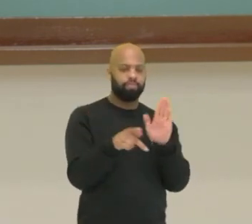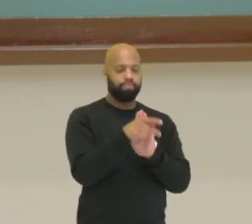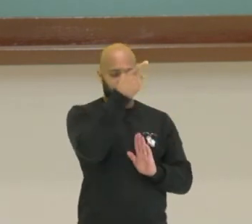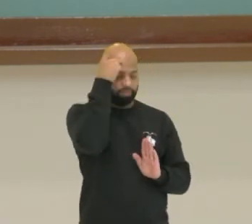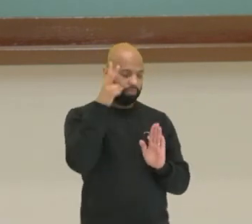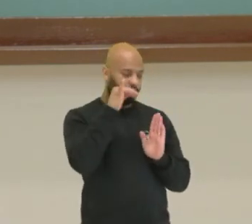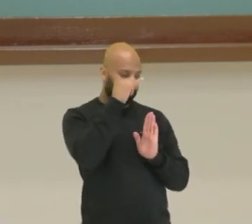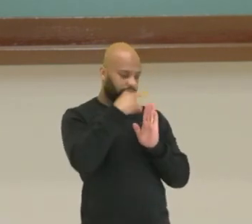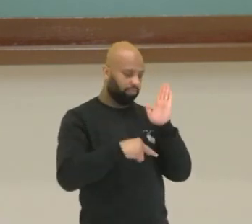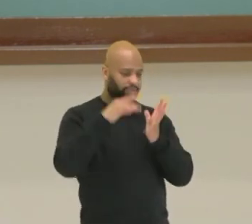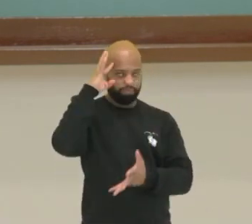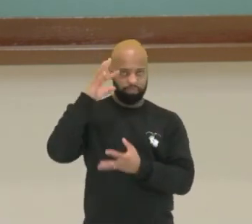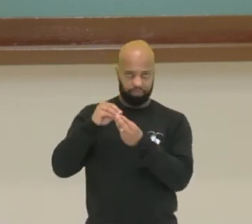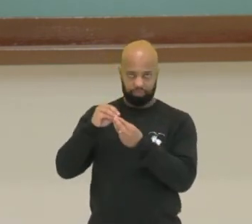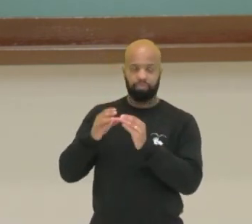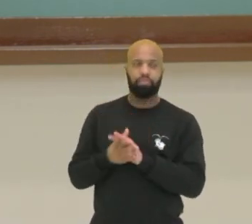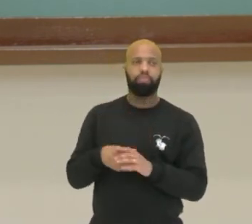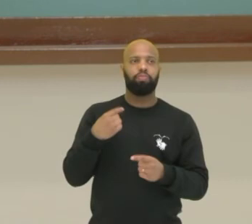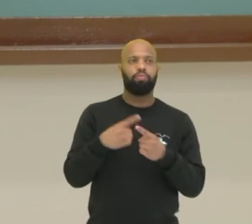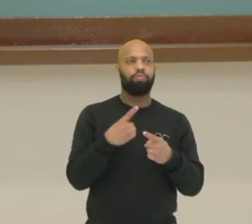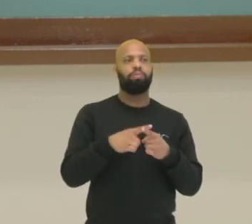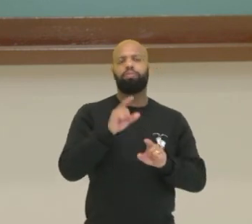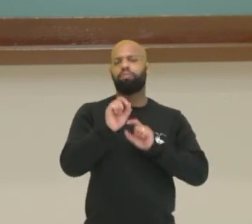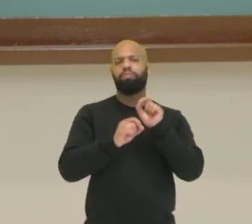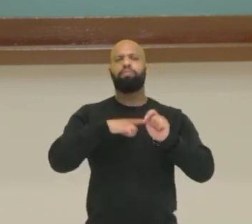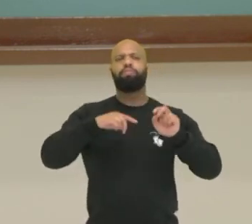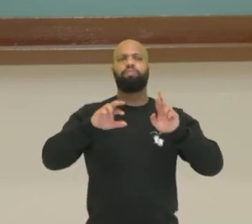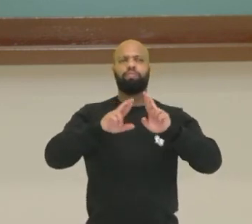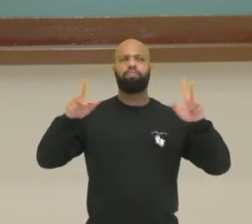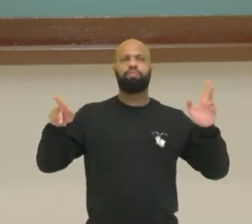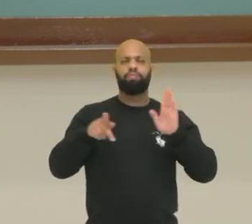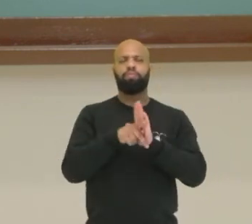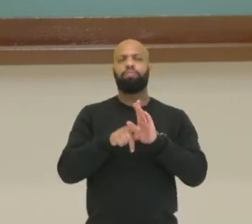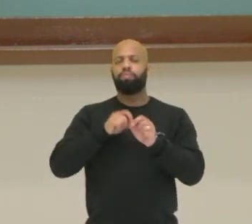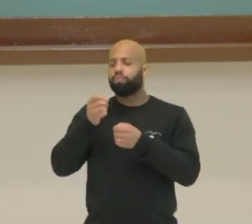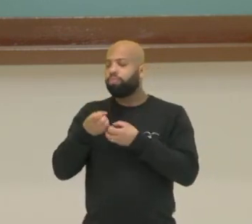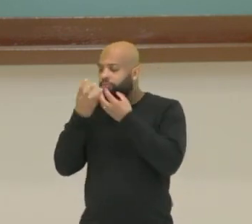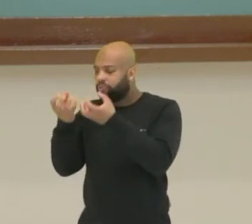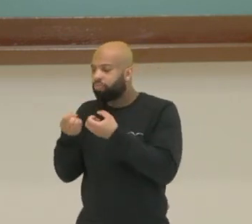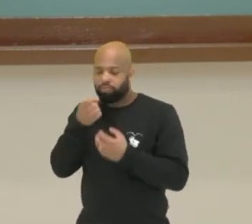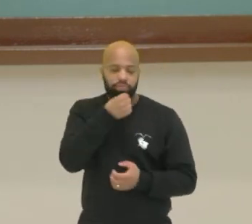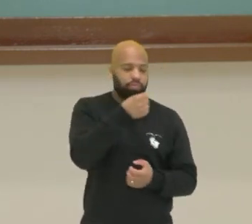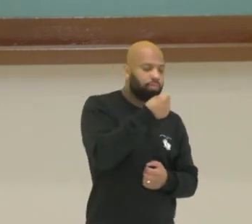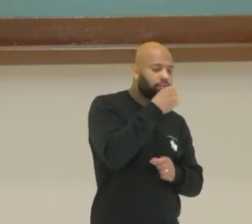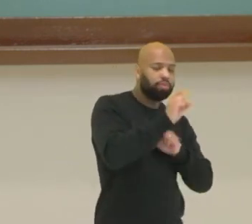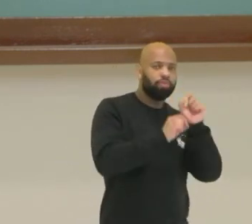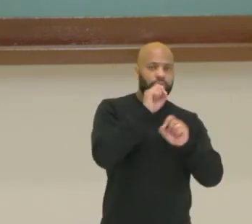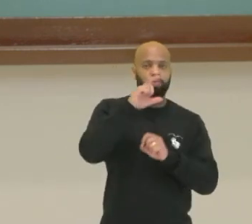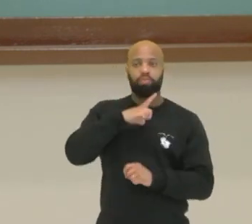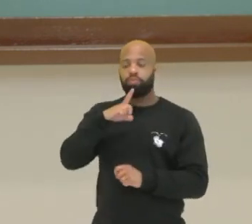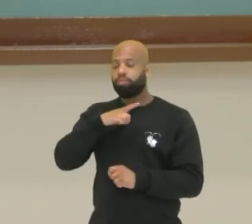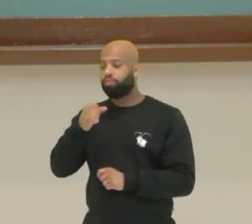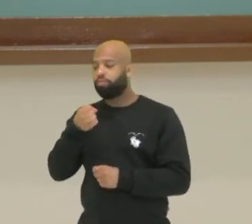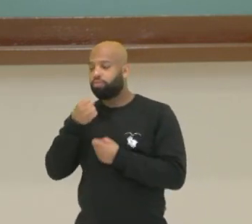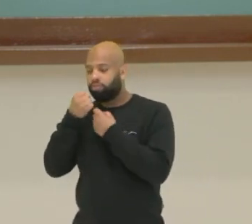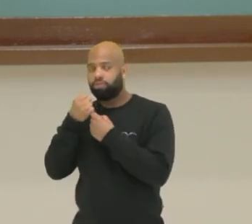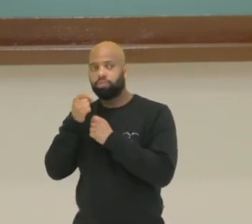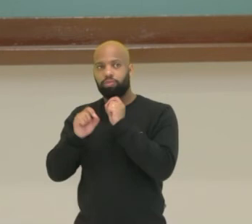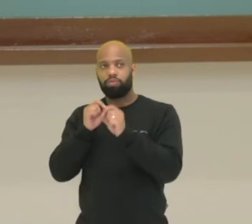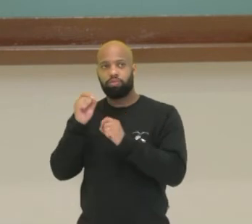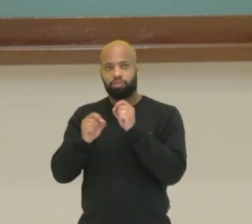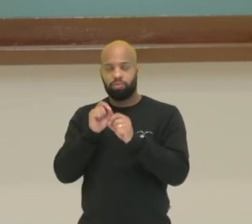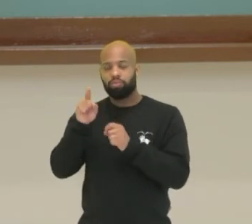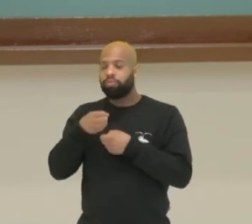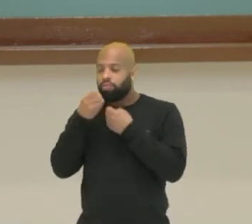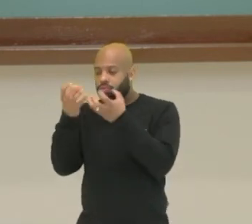reportagem? Vejam, geralmente, o que diferencia a notícia da reportagem? Na notícia, a gente só tem um fato sendo